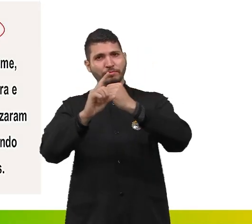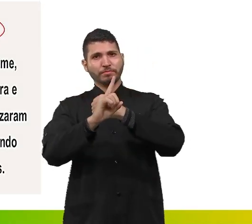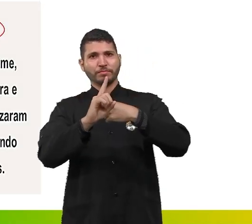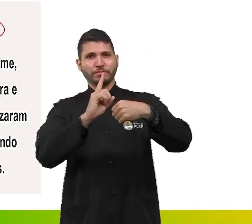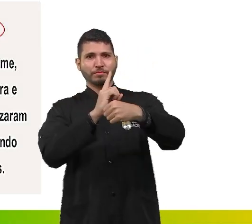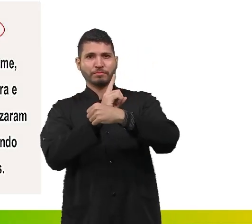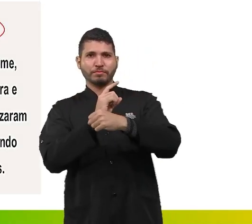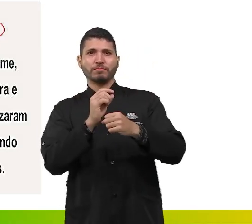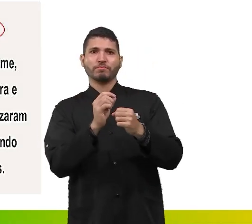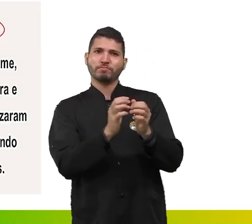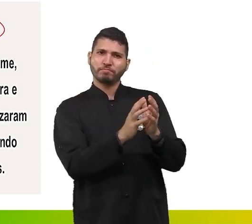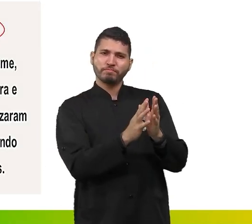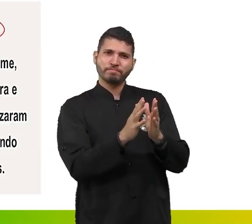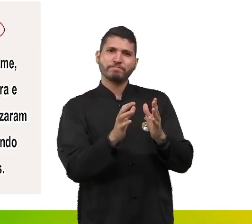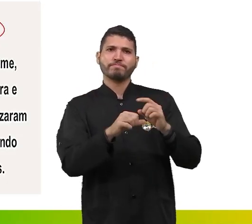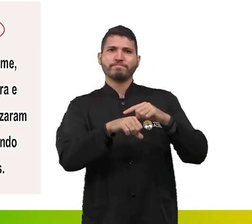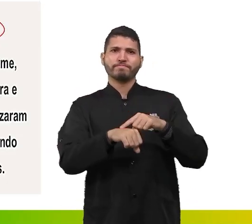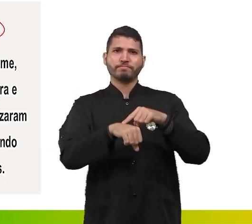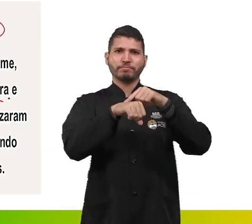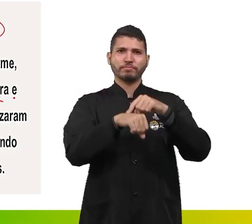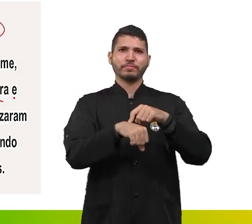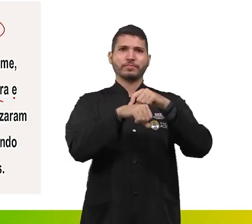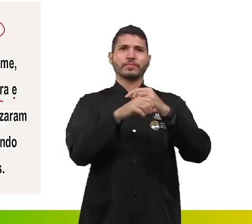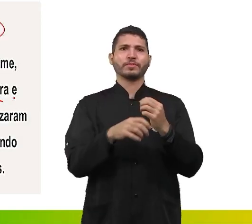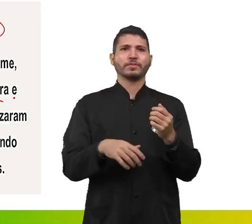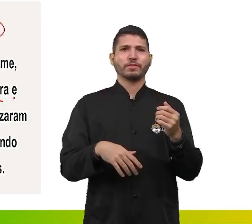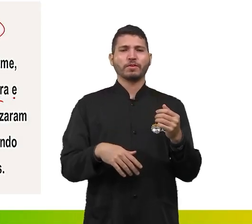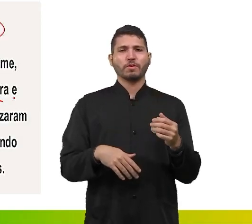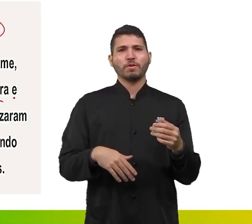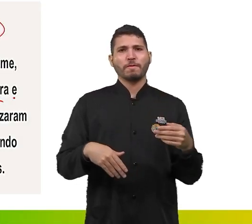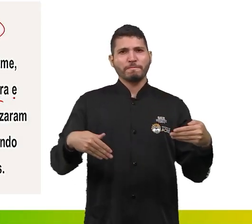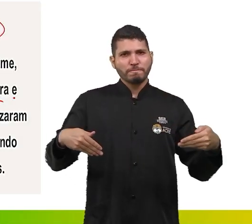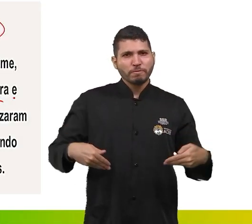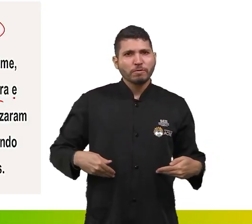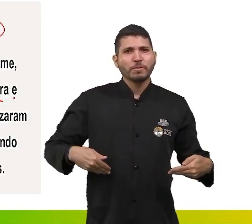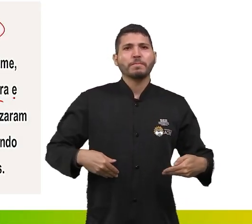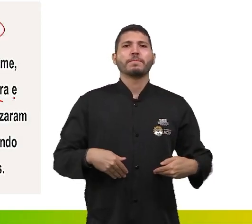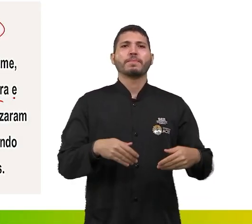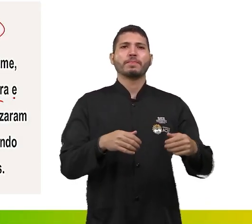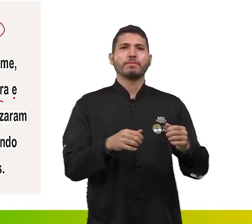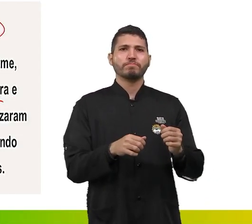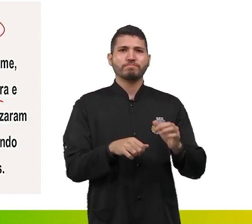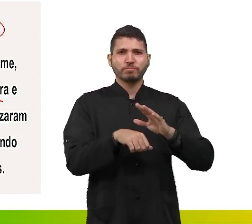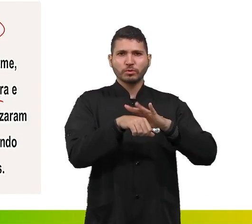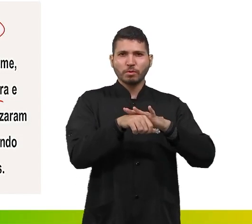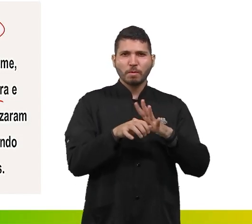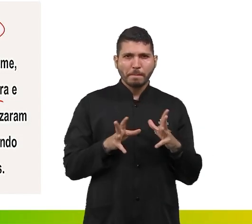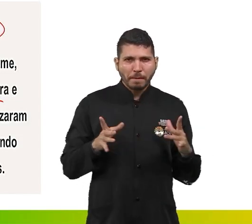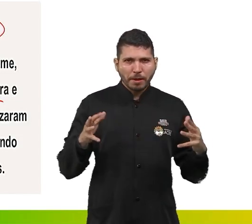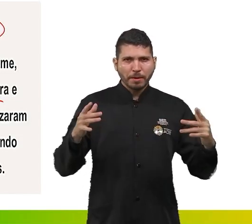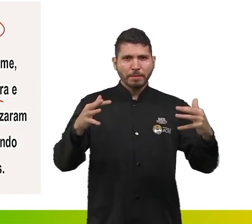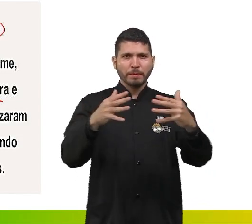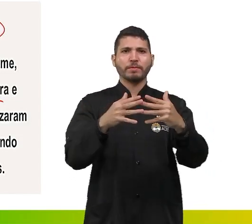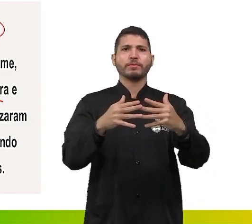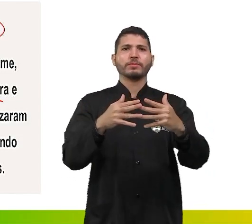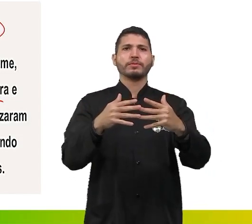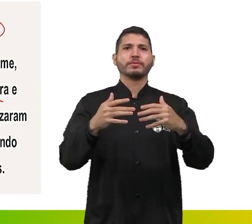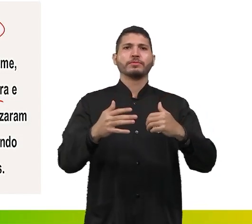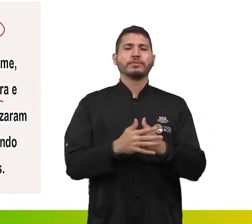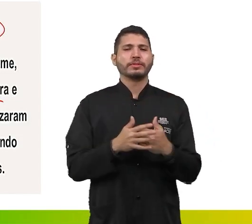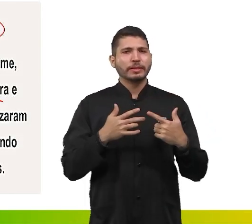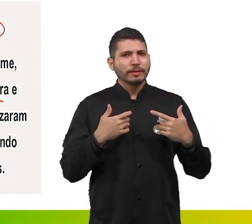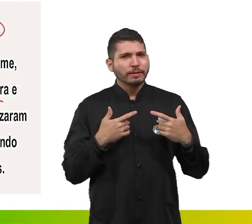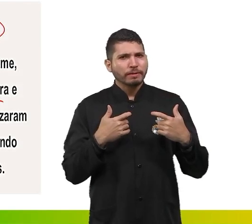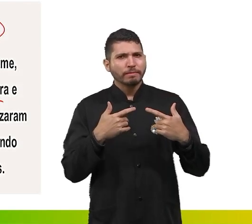de fome, epidemias como a peste negra e guerras constantes desestabilizaram o sistema feudal,